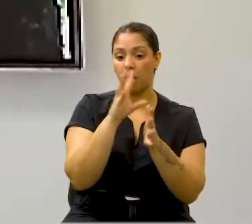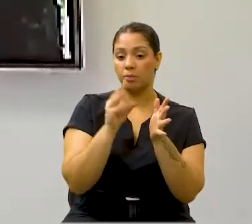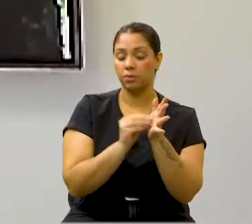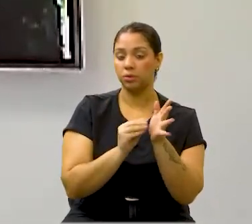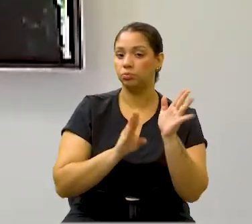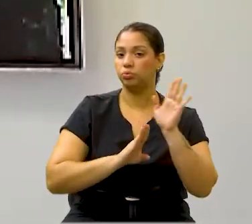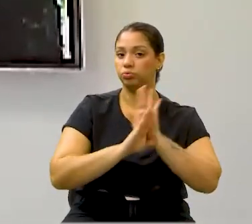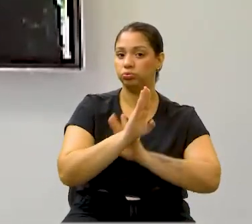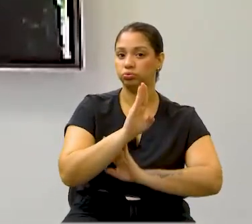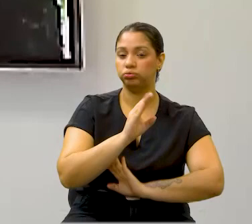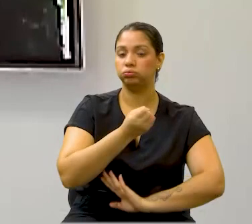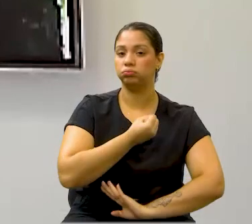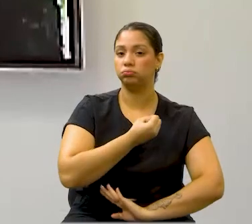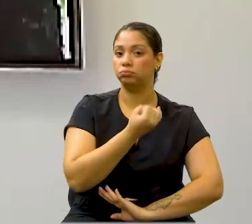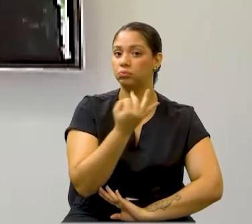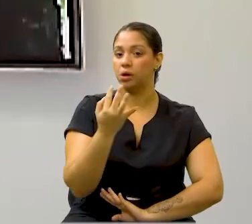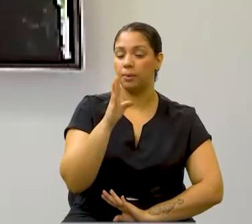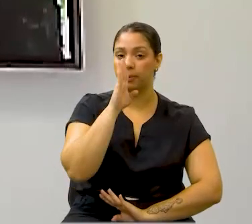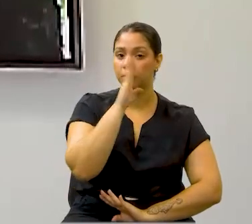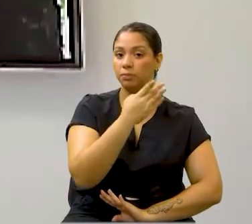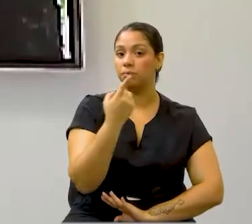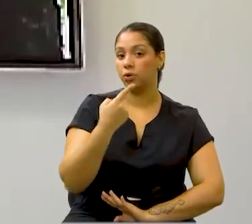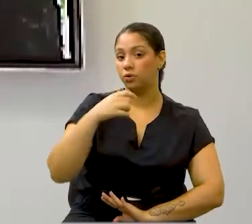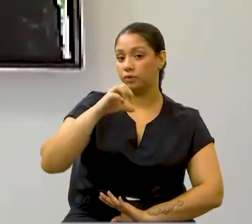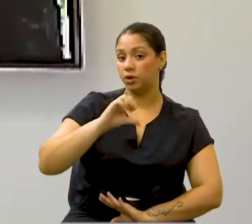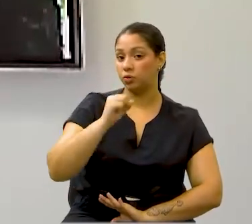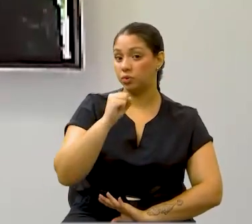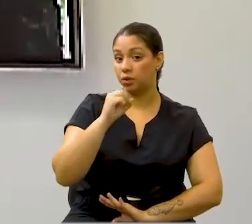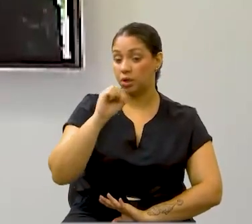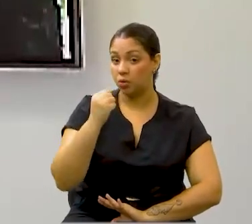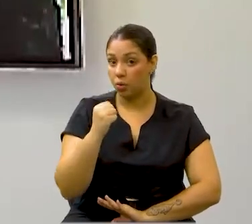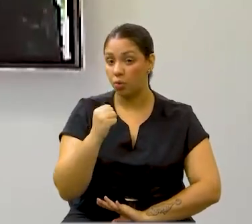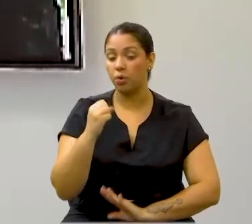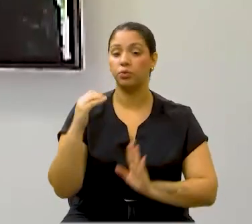Números alarmantes, principalmente em 1988 e